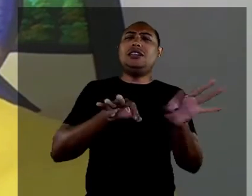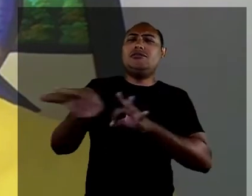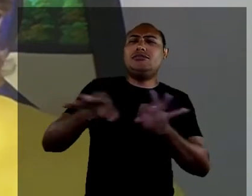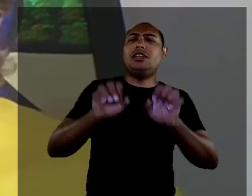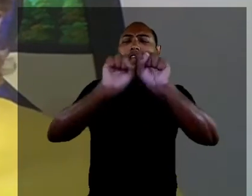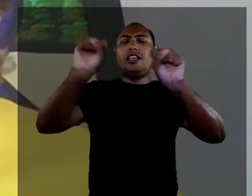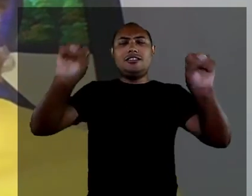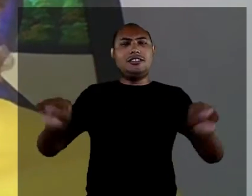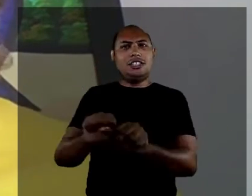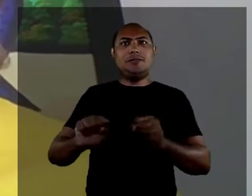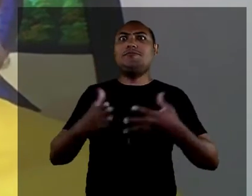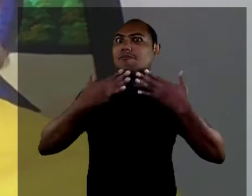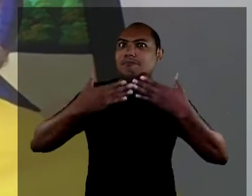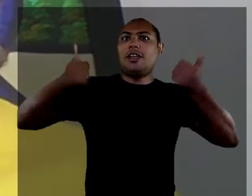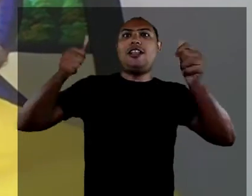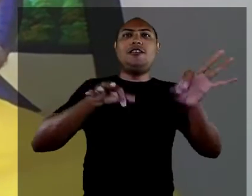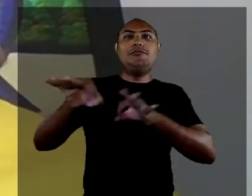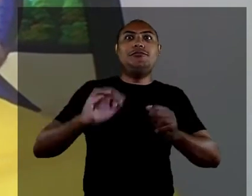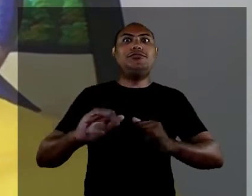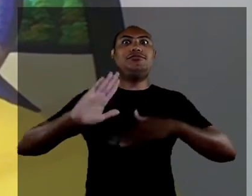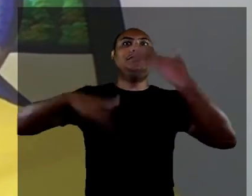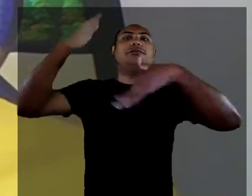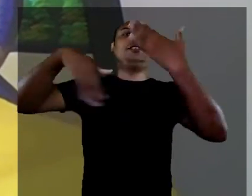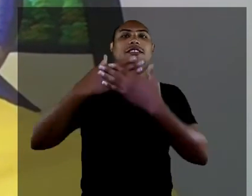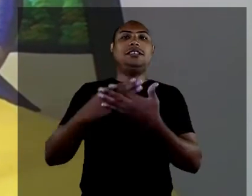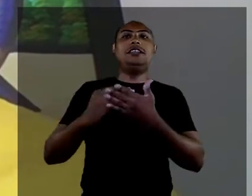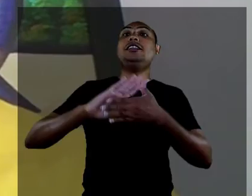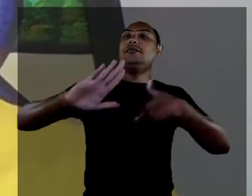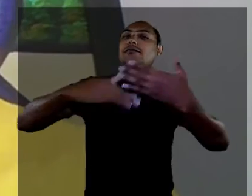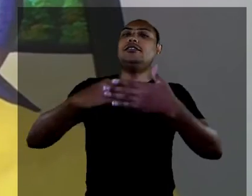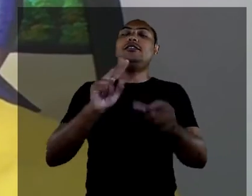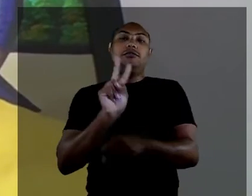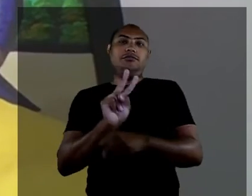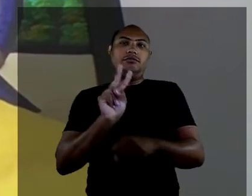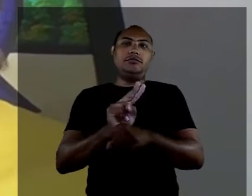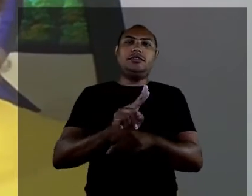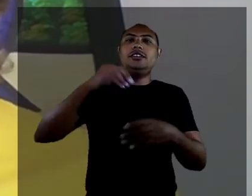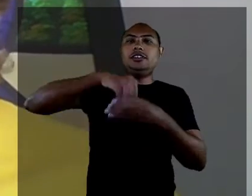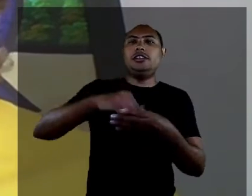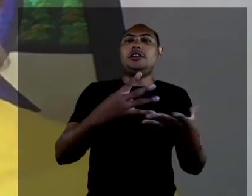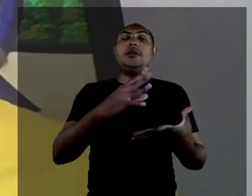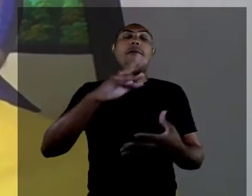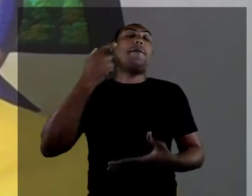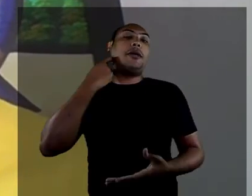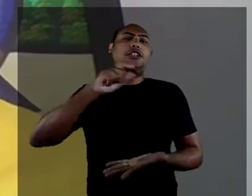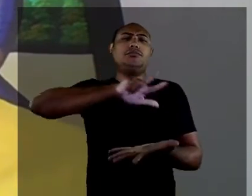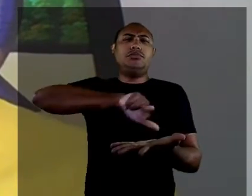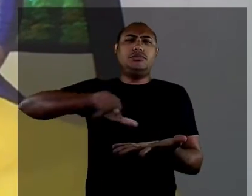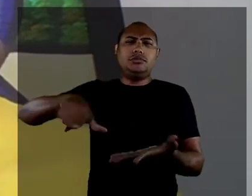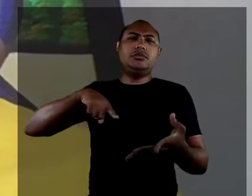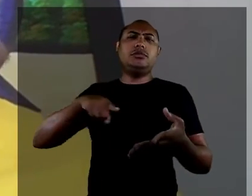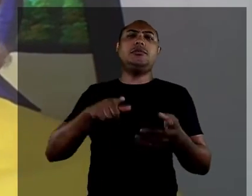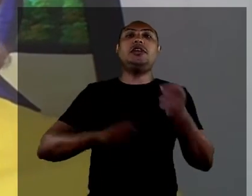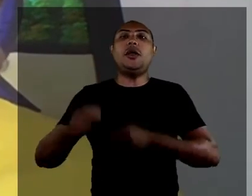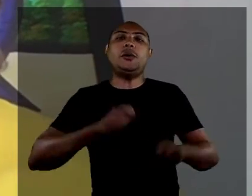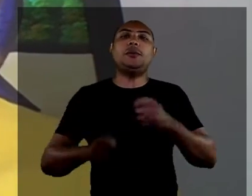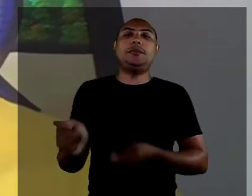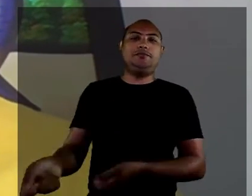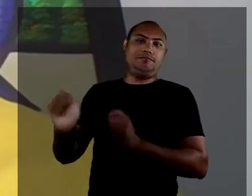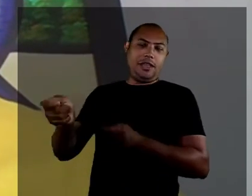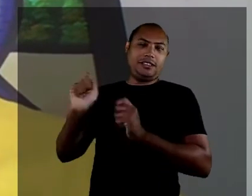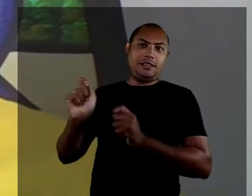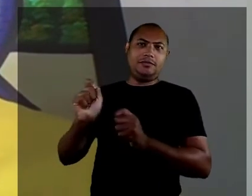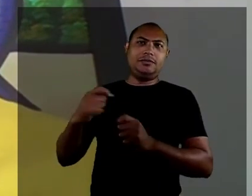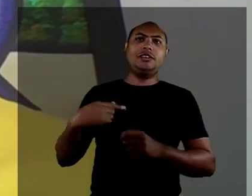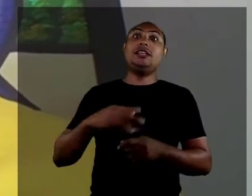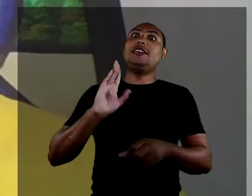pesqueira. É preciso tornar esses sistemas mais eficientes para garantir a preservação dos estoques e da economia